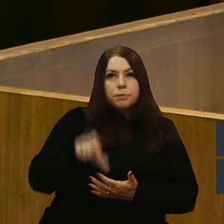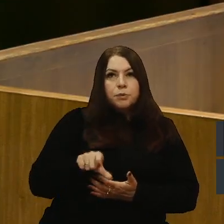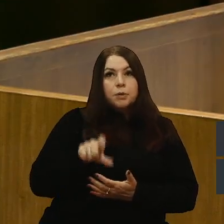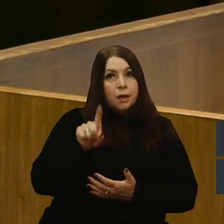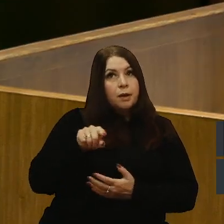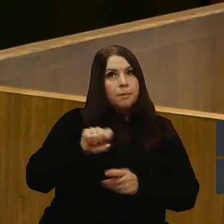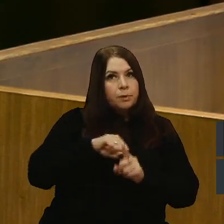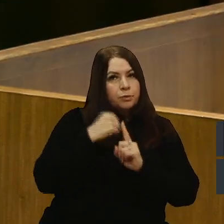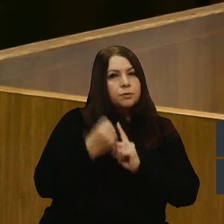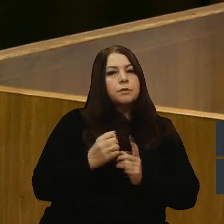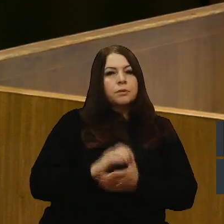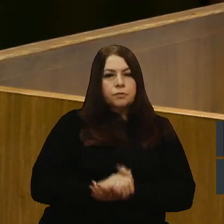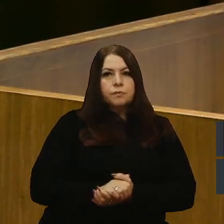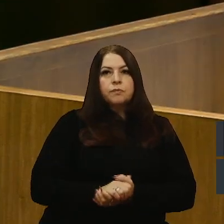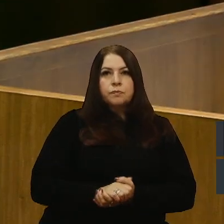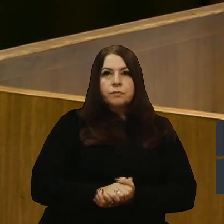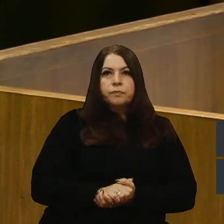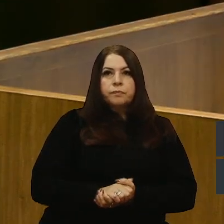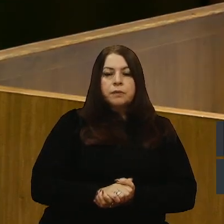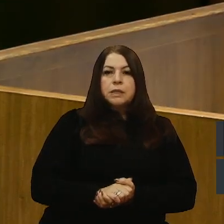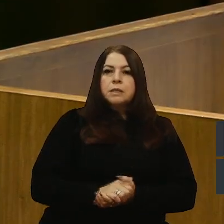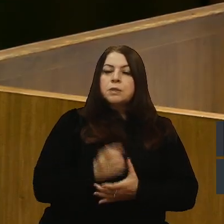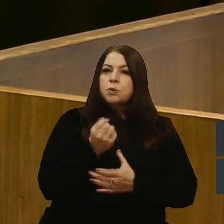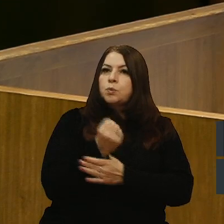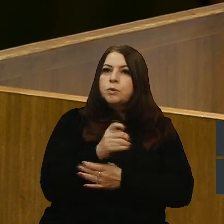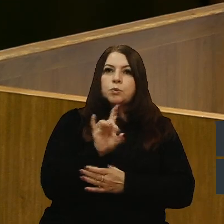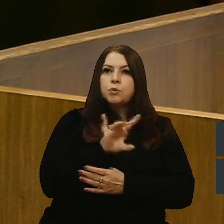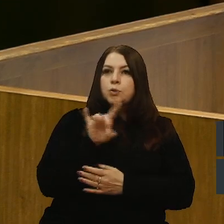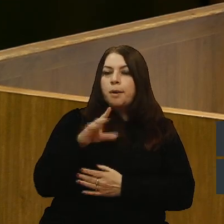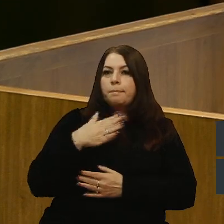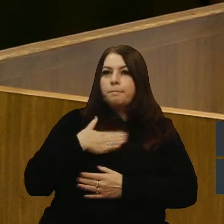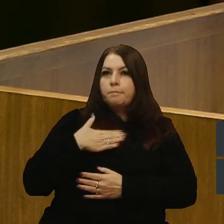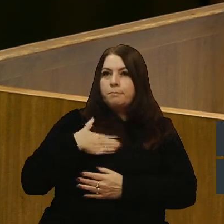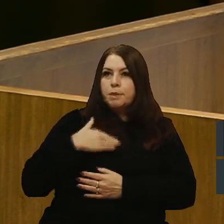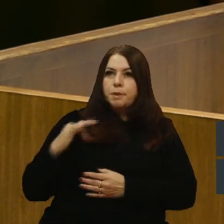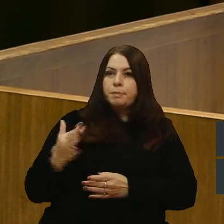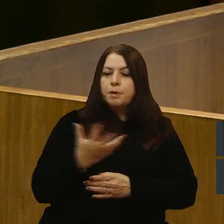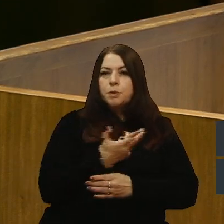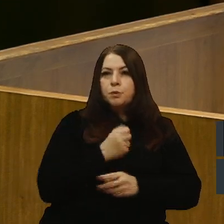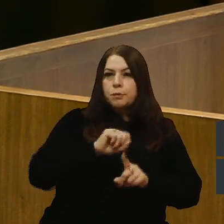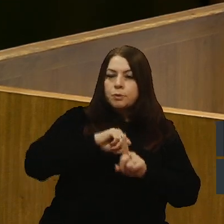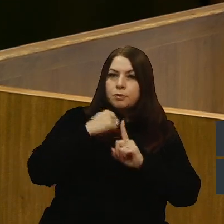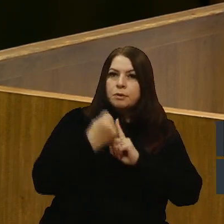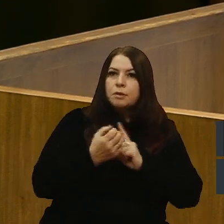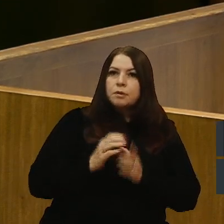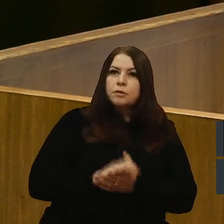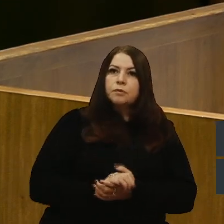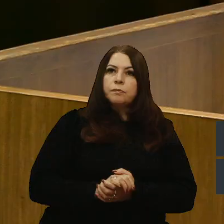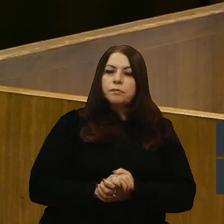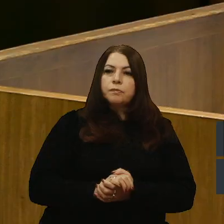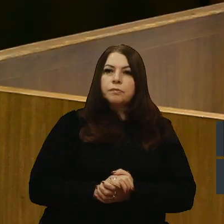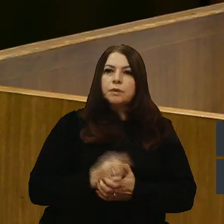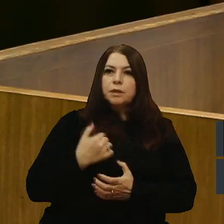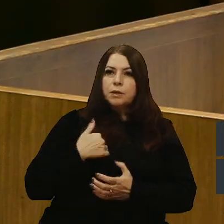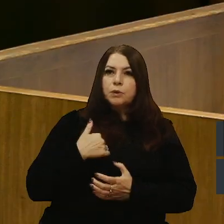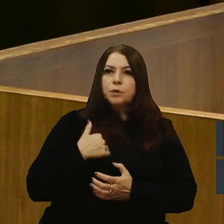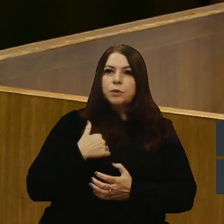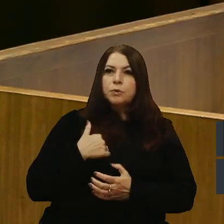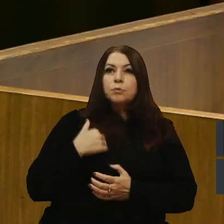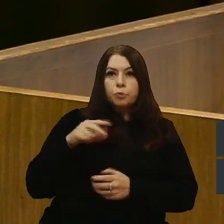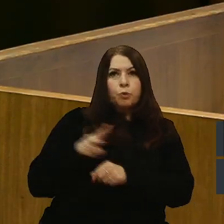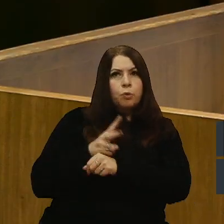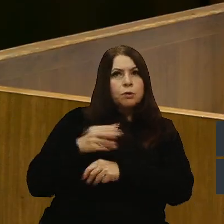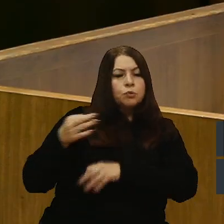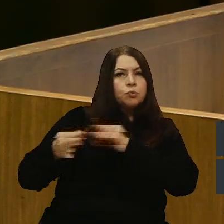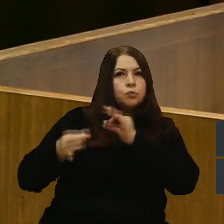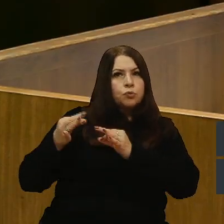para a sociedade e a segurança não só a minha, mas de toda a sociedade. Eu estou buscando por justiça,